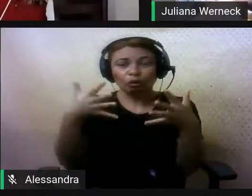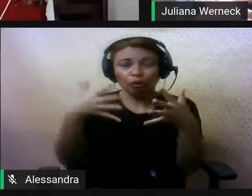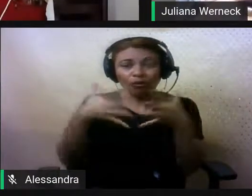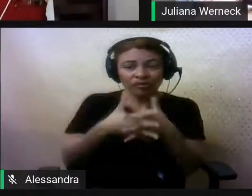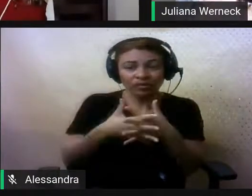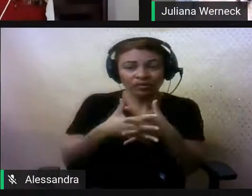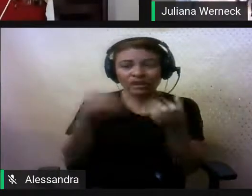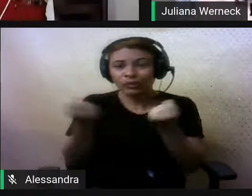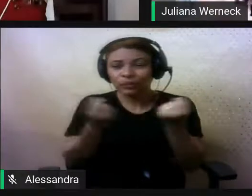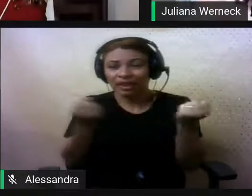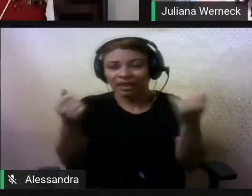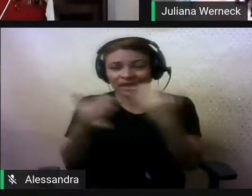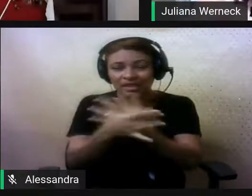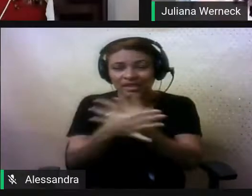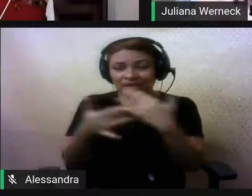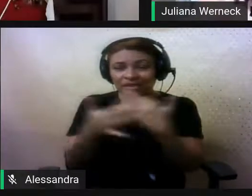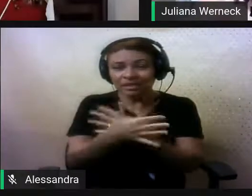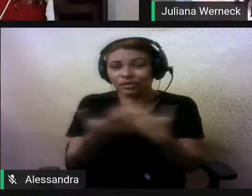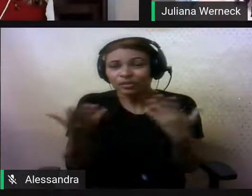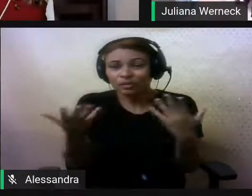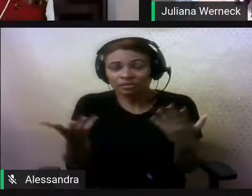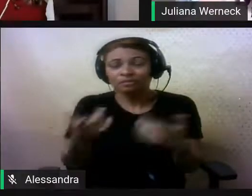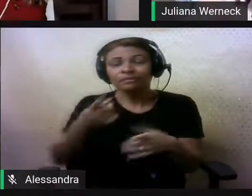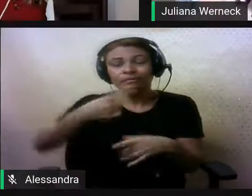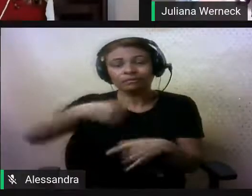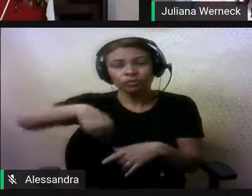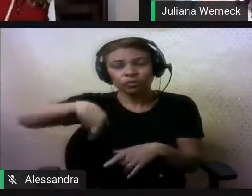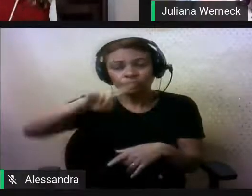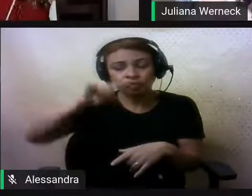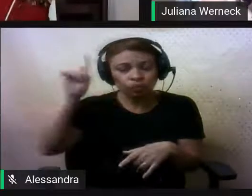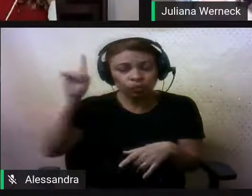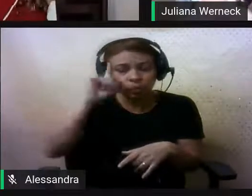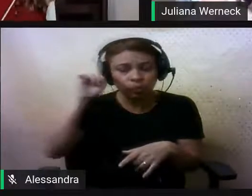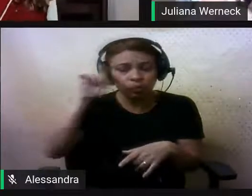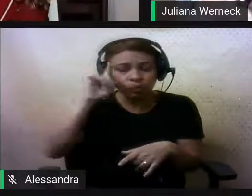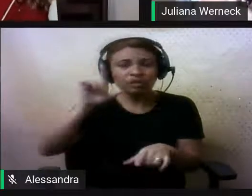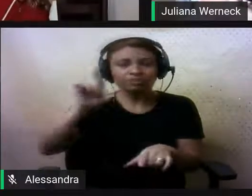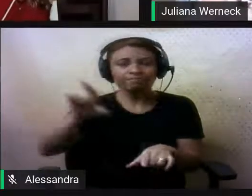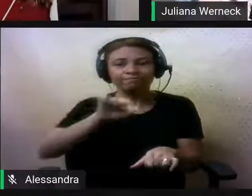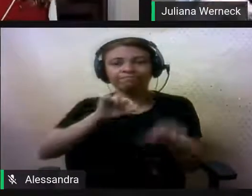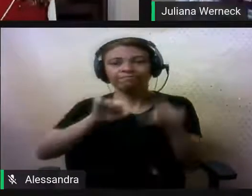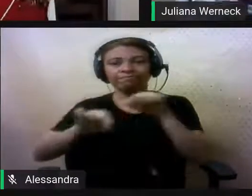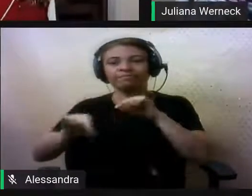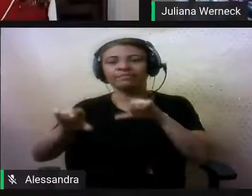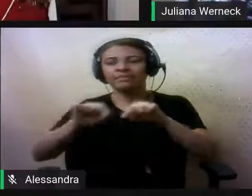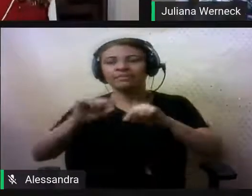trânsito, a gente faz escolhas o dia inteiro, né?